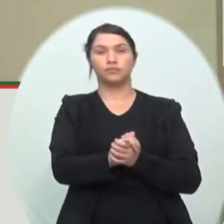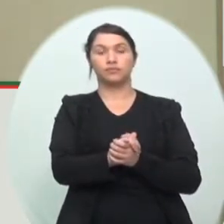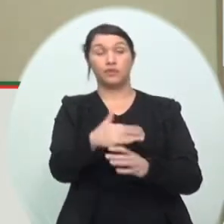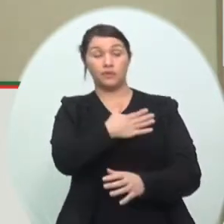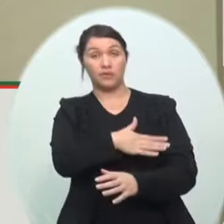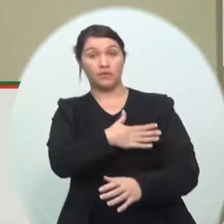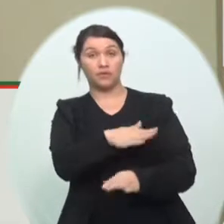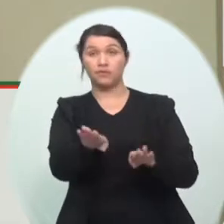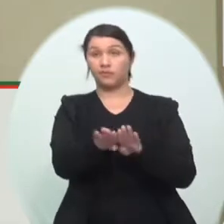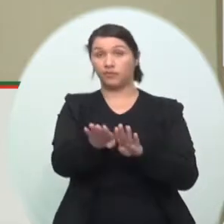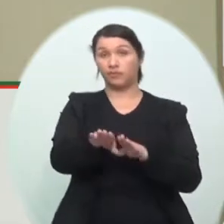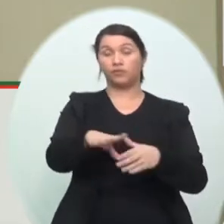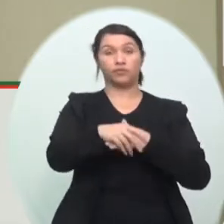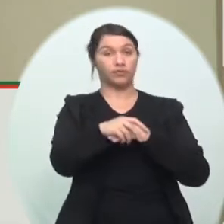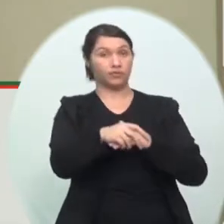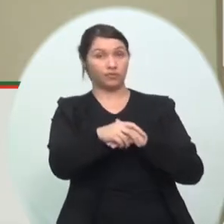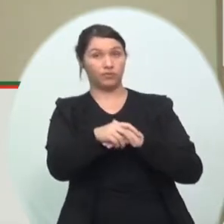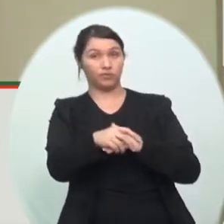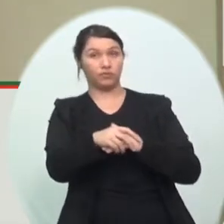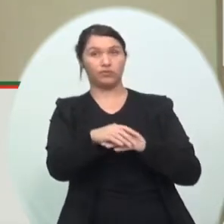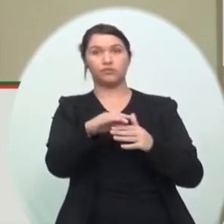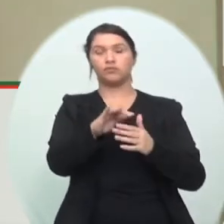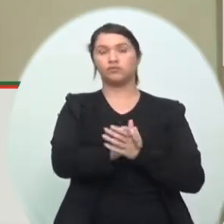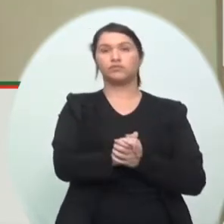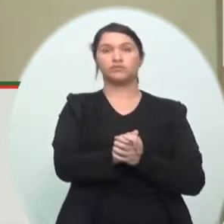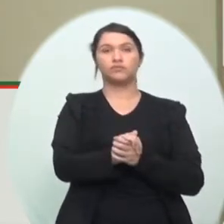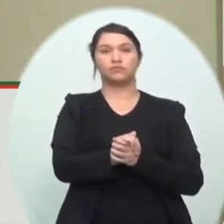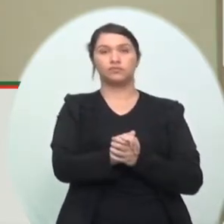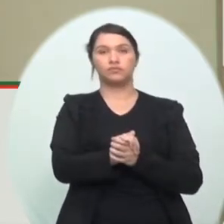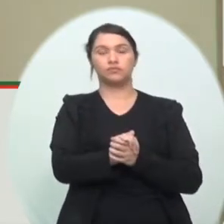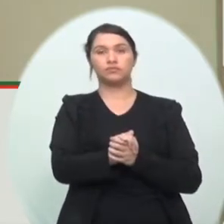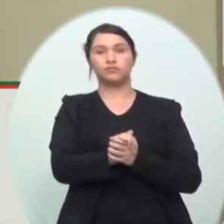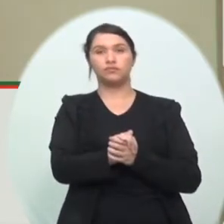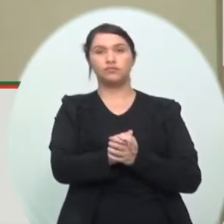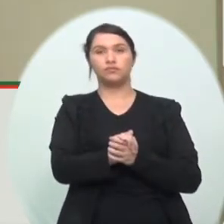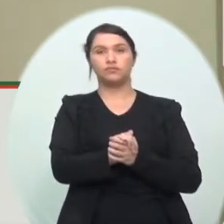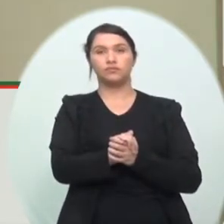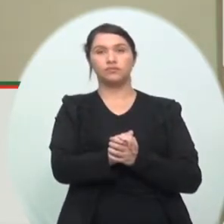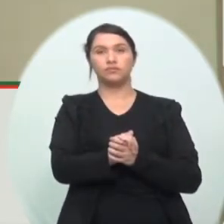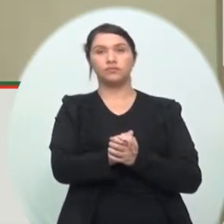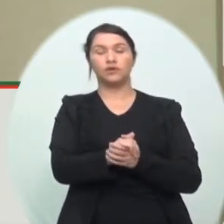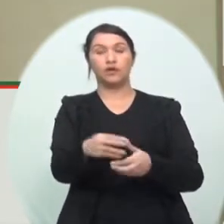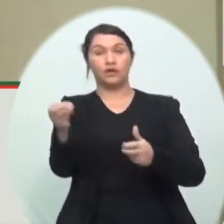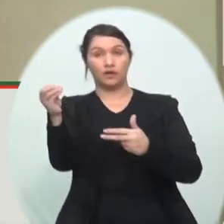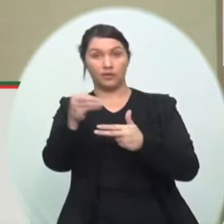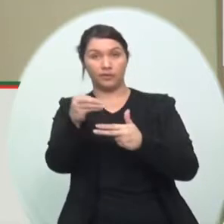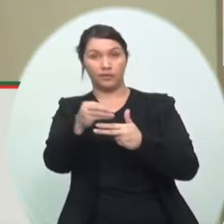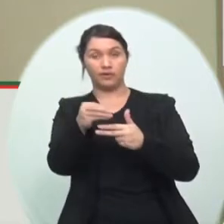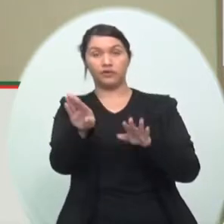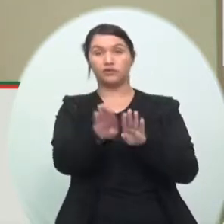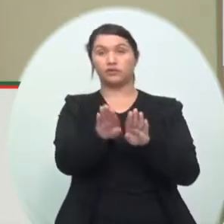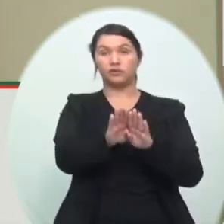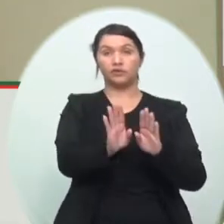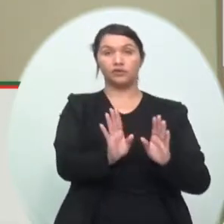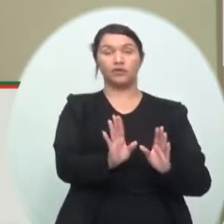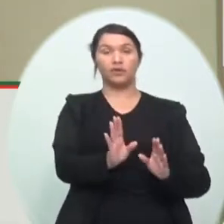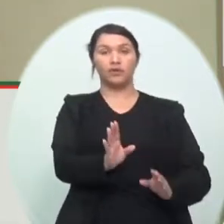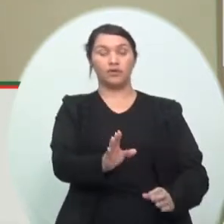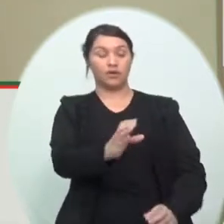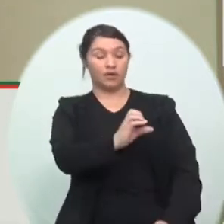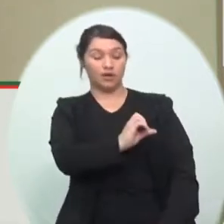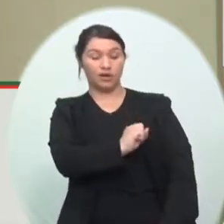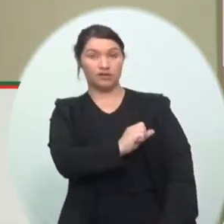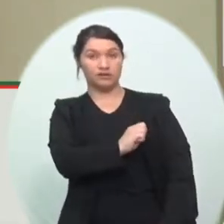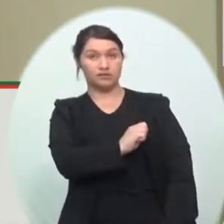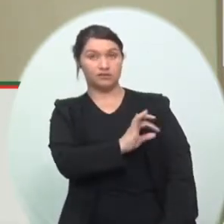Gostaria de saudar os membros, então, da academia que fizeram essa proposta de convidá-los, tanto a Unesc quanto a SATIC pediram para que